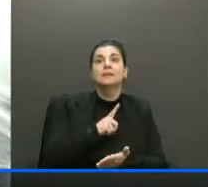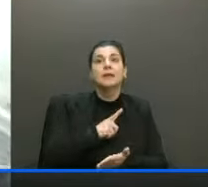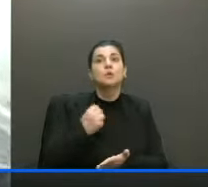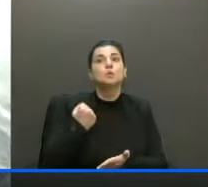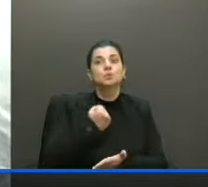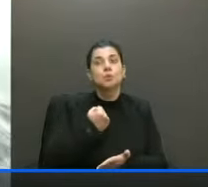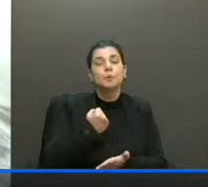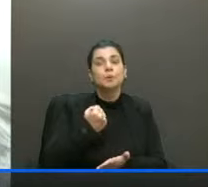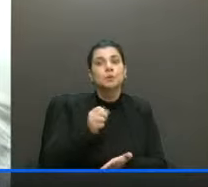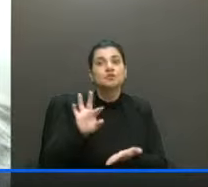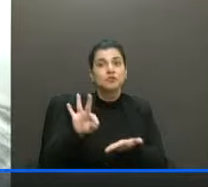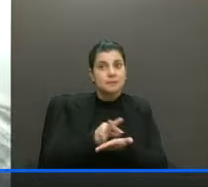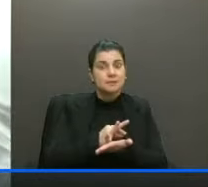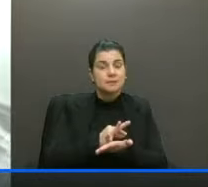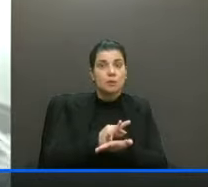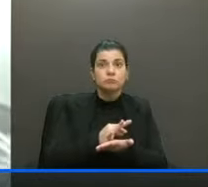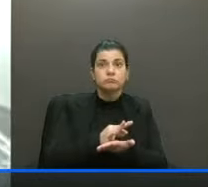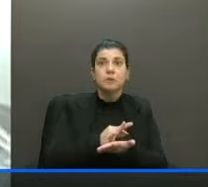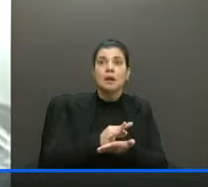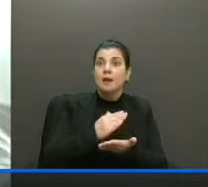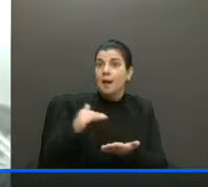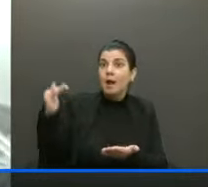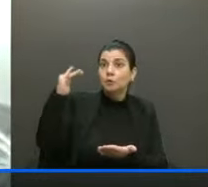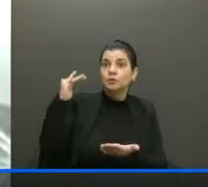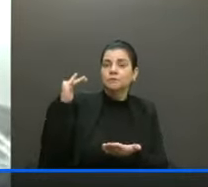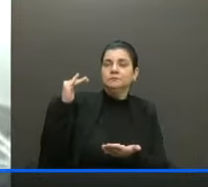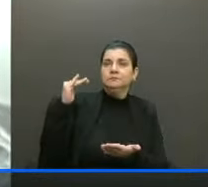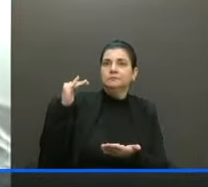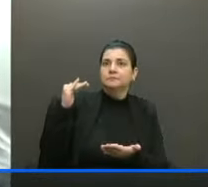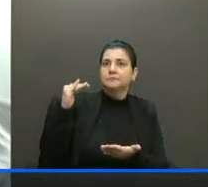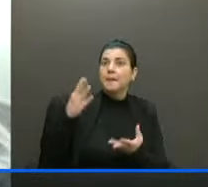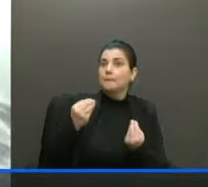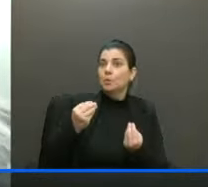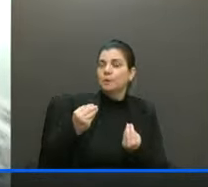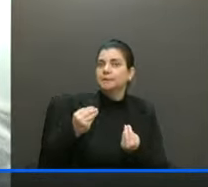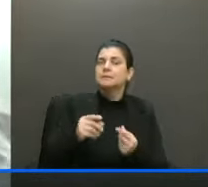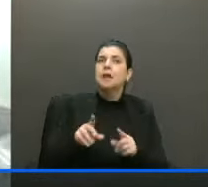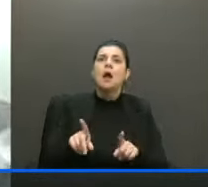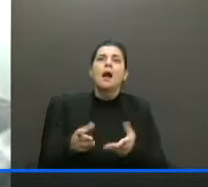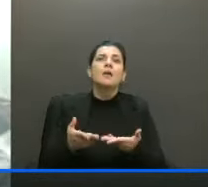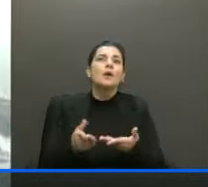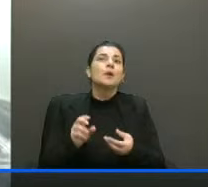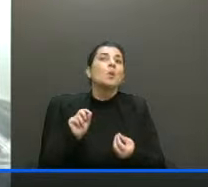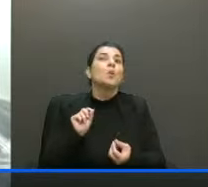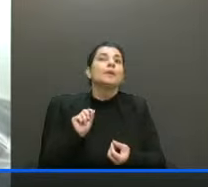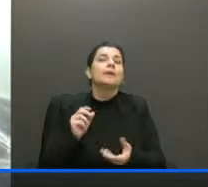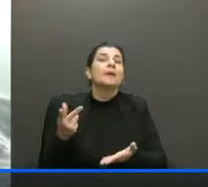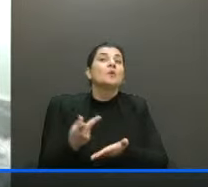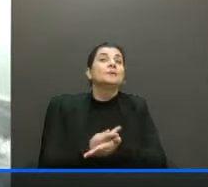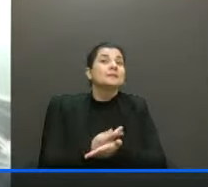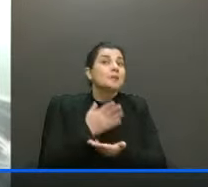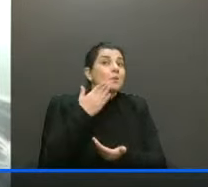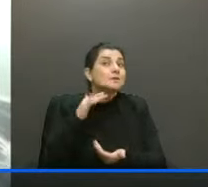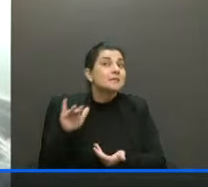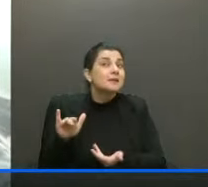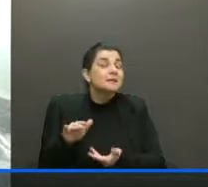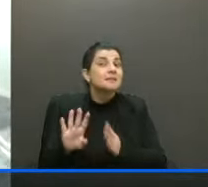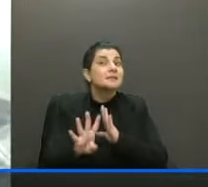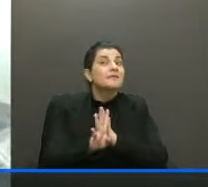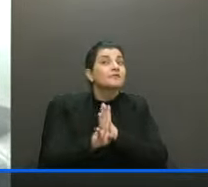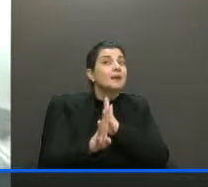bastante elevado, né? Então, assim, bom, o que que aconteceu com essas crianças que estavam lá na lista de espera de escolas que